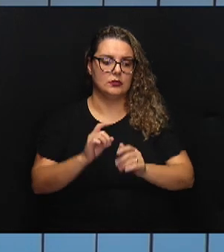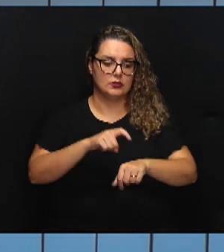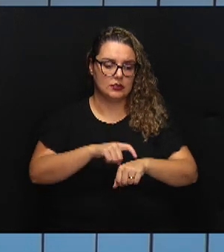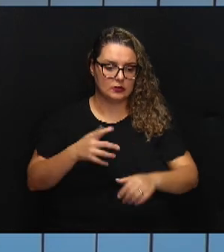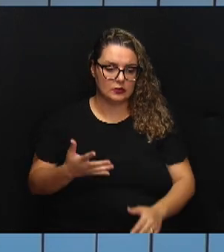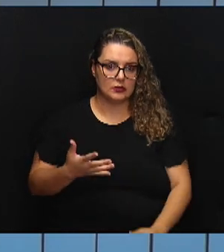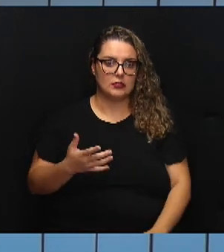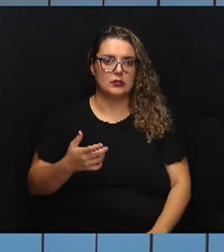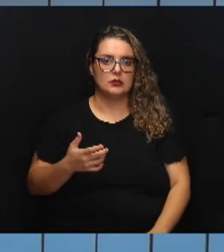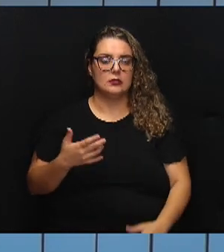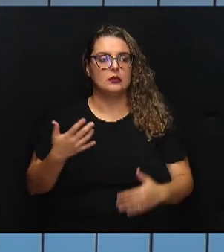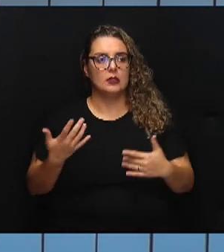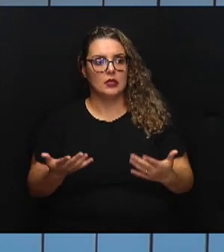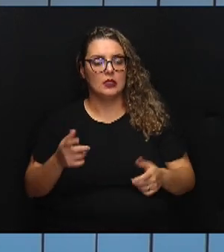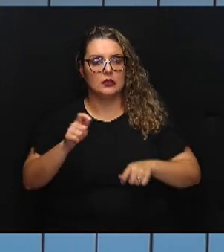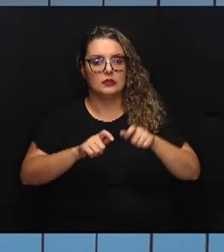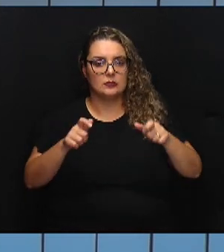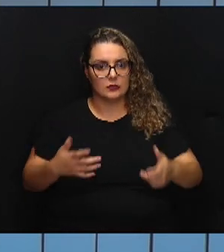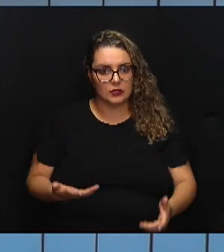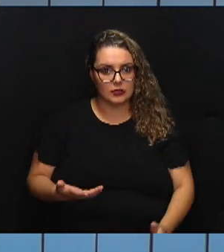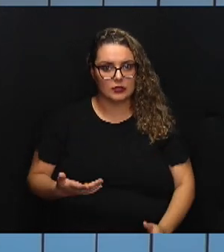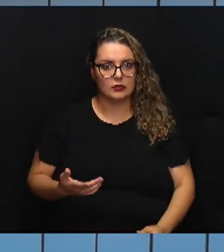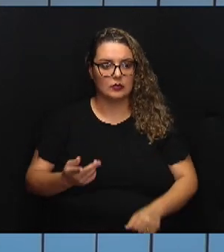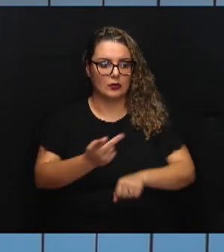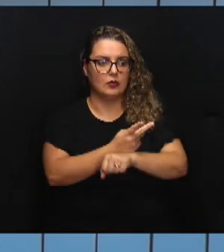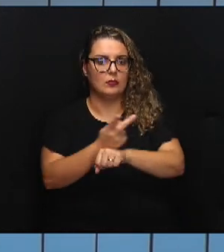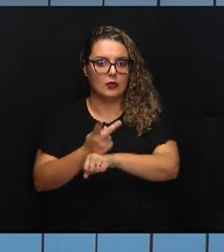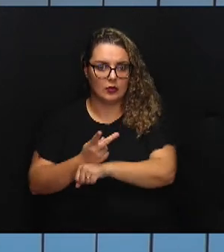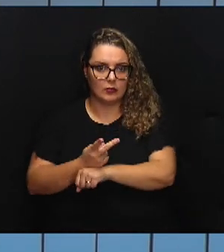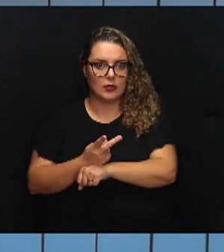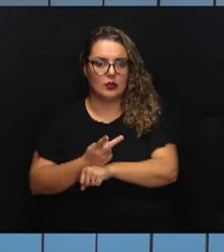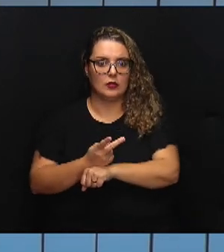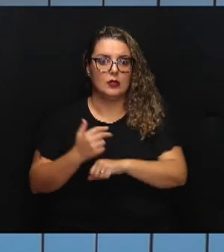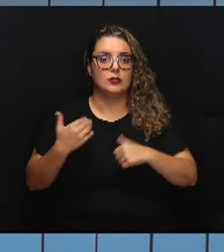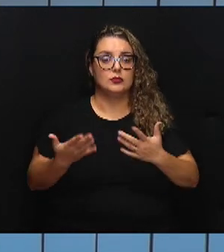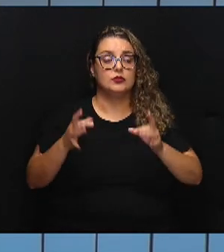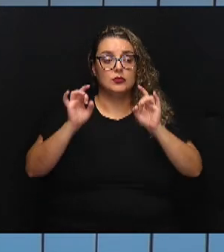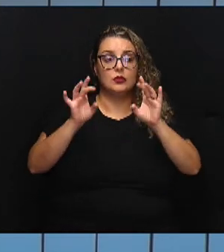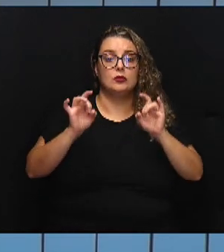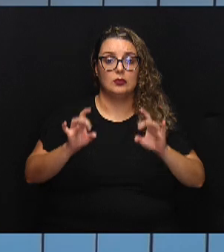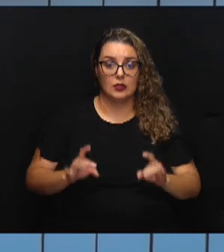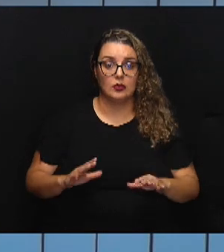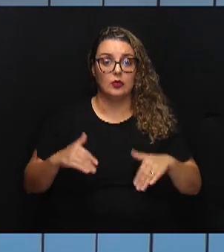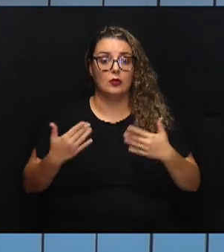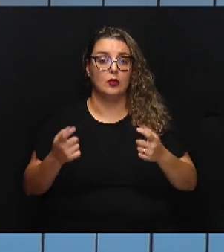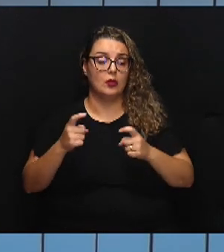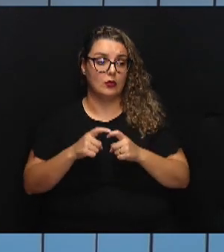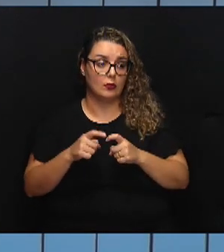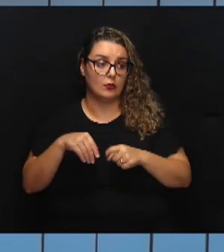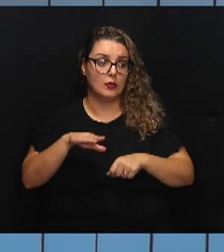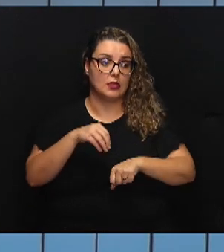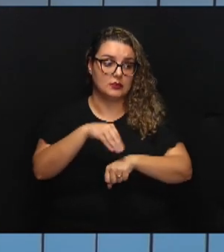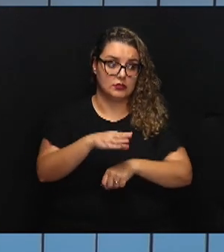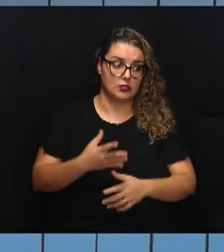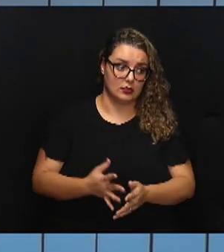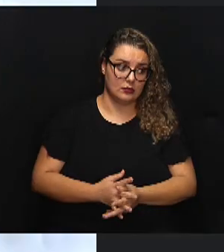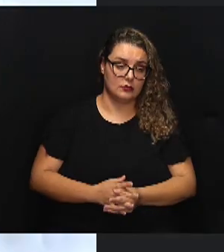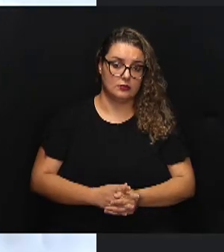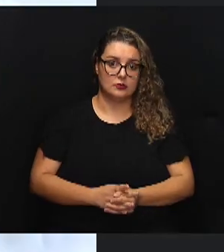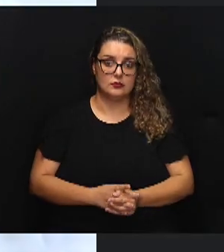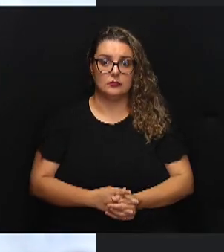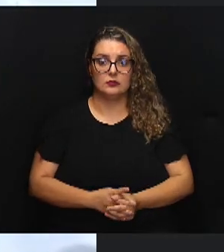dessa situação, as pessoas devem procurar a orientação de qual especialista, qual médico é o mais indicado?